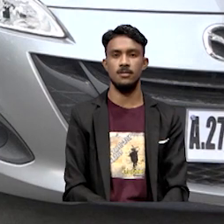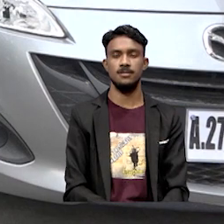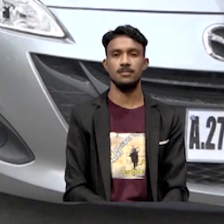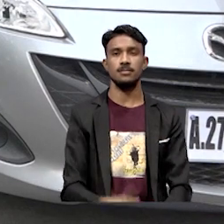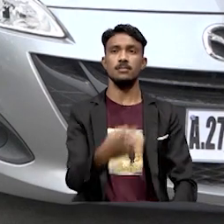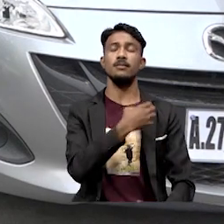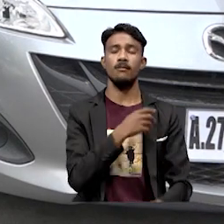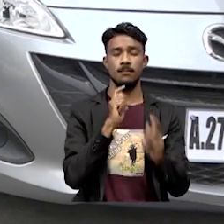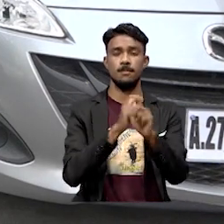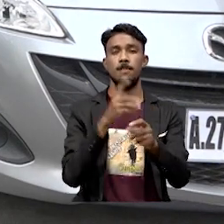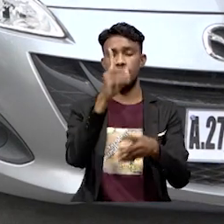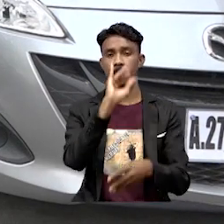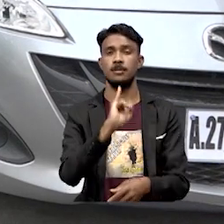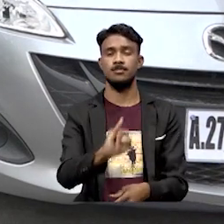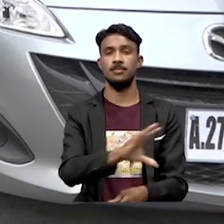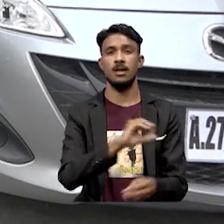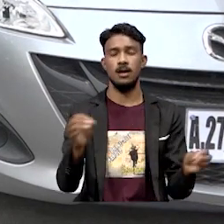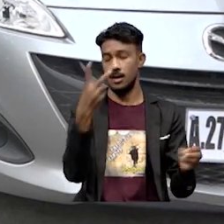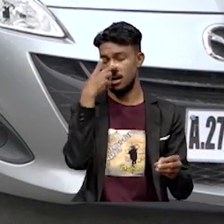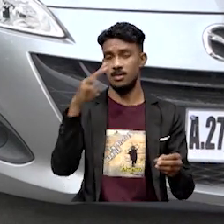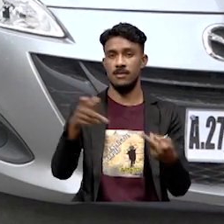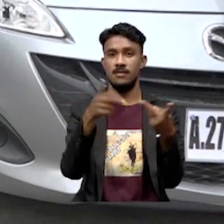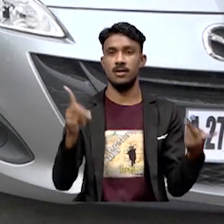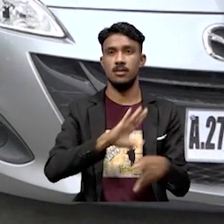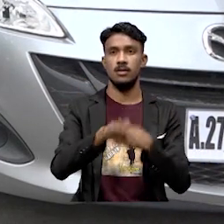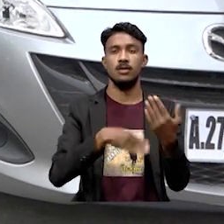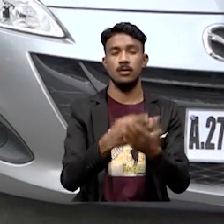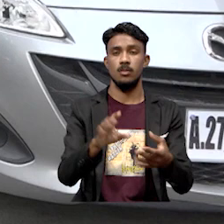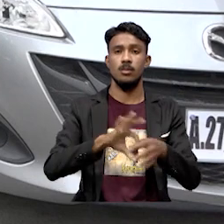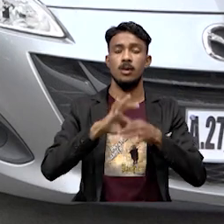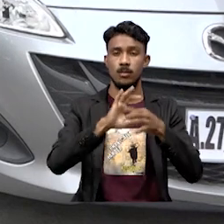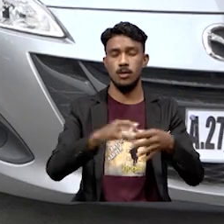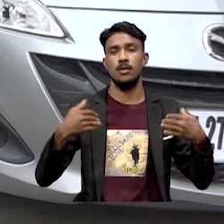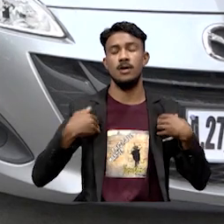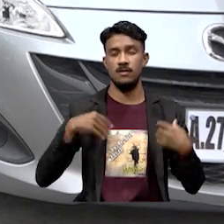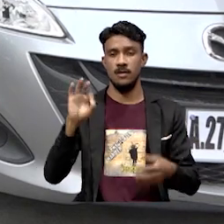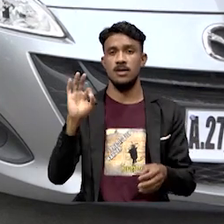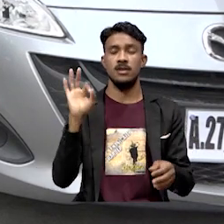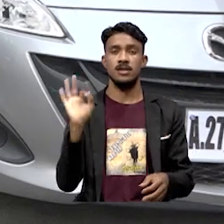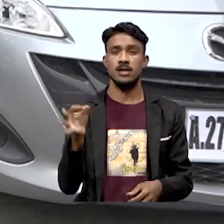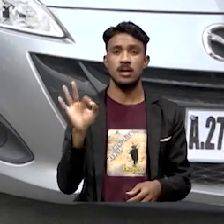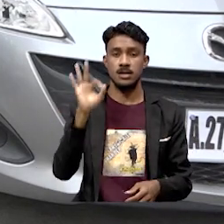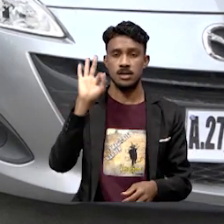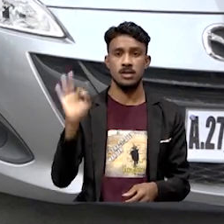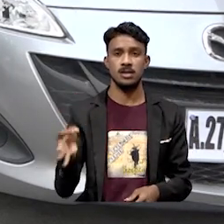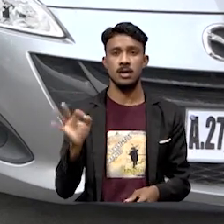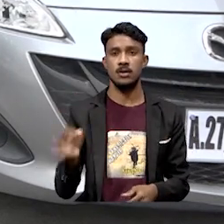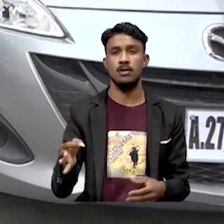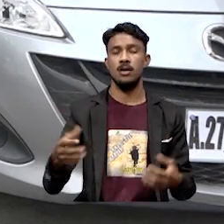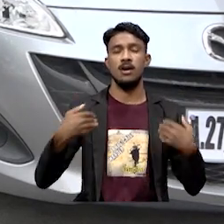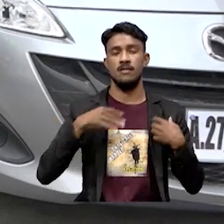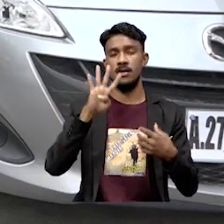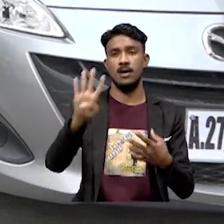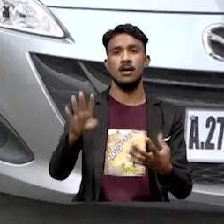Polisi transito dili label kobre area tomak tamba ia deet membru sia nulu no transporte nebe apoio bo operasional ia hat